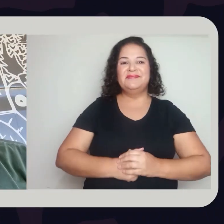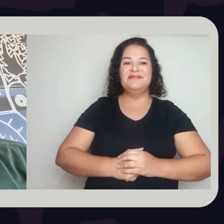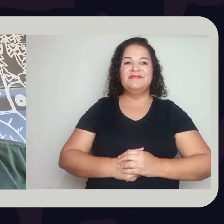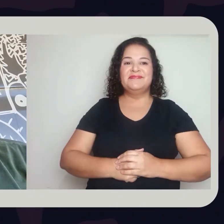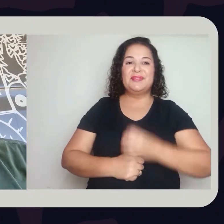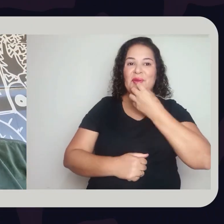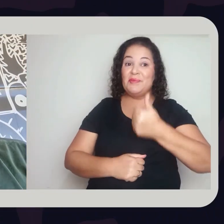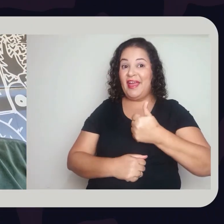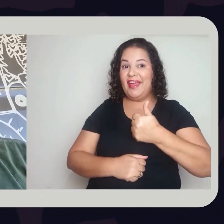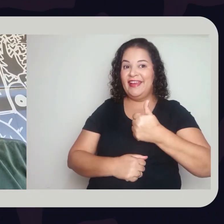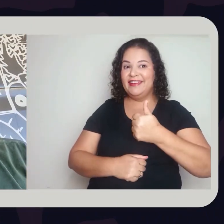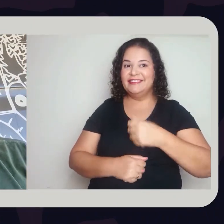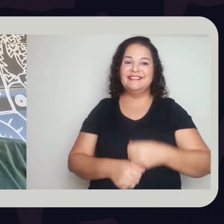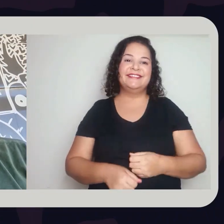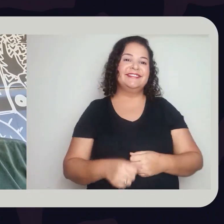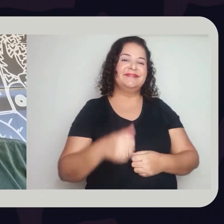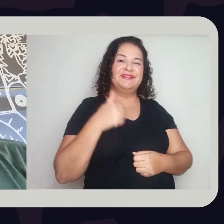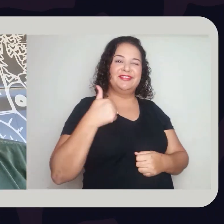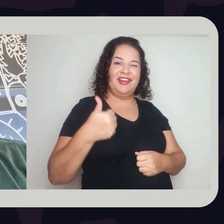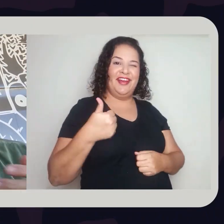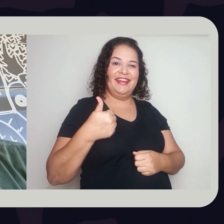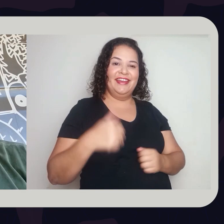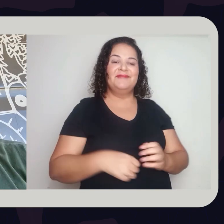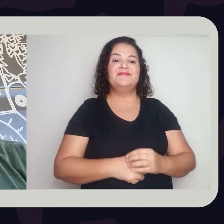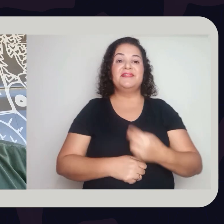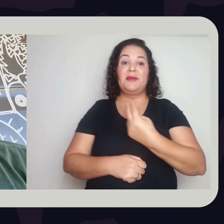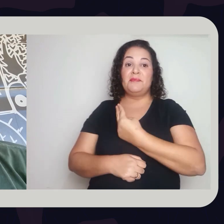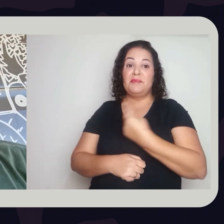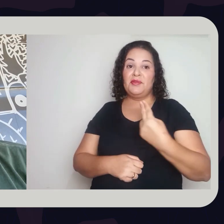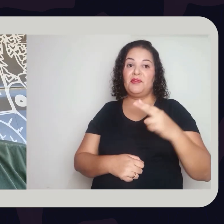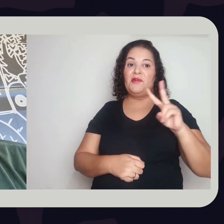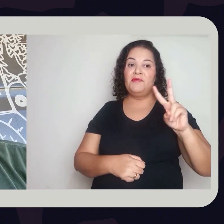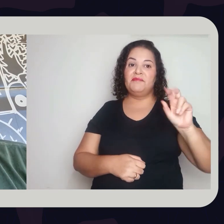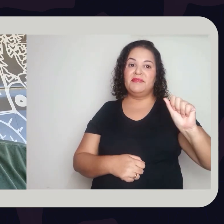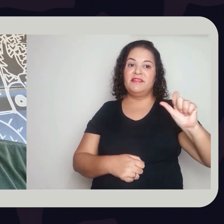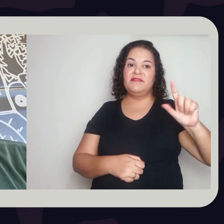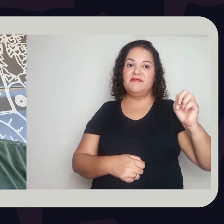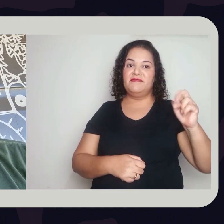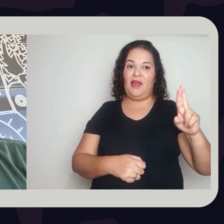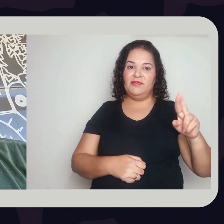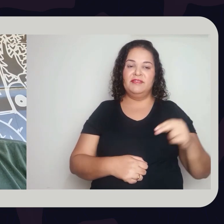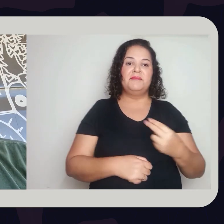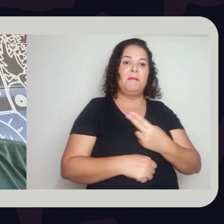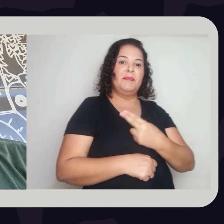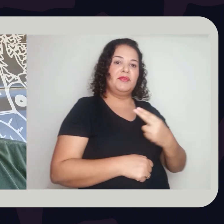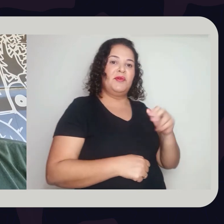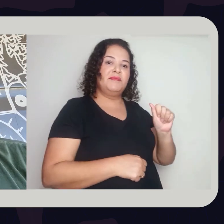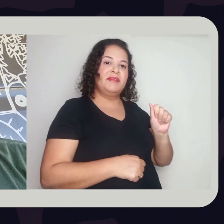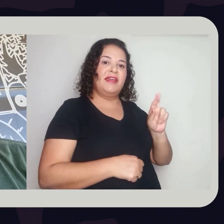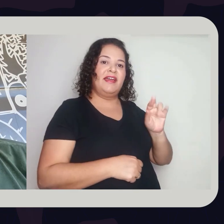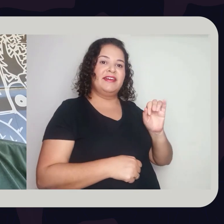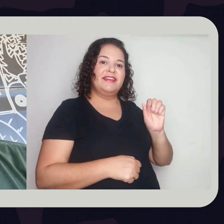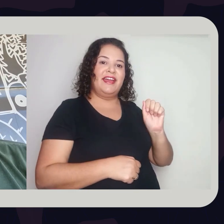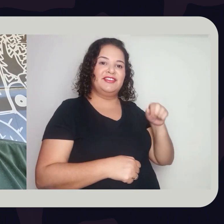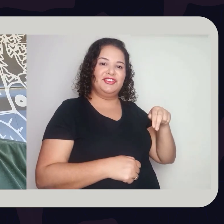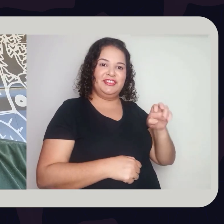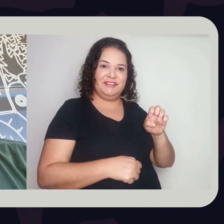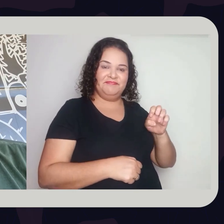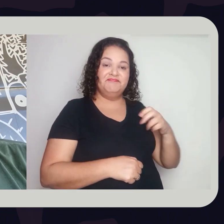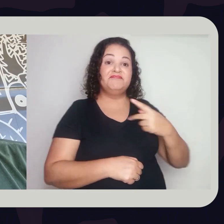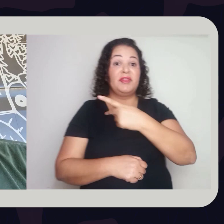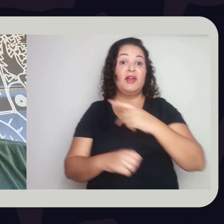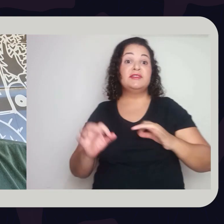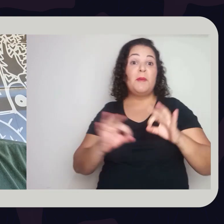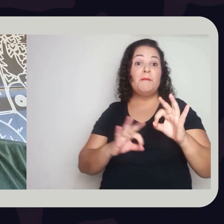Oi, Tudo bem, pessoal? tudo jóia? Eu me chamo Walter, Eu sou a Ariadne somos do Arquitetando o Mundo. e